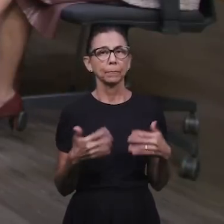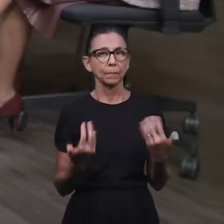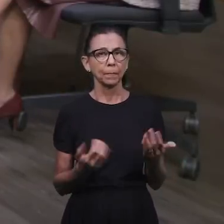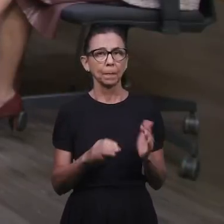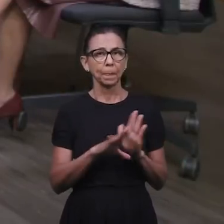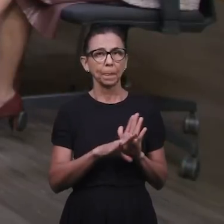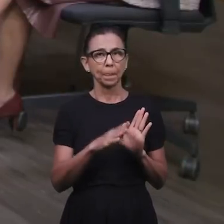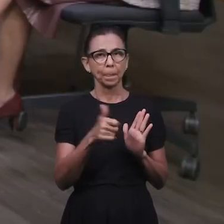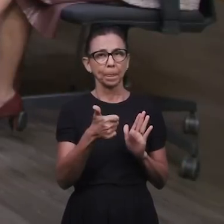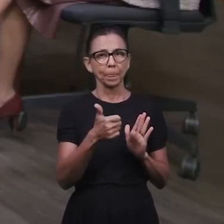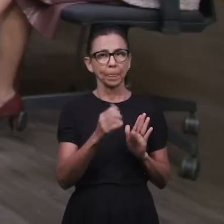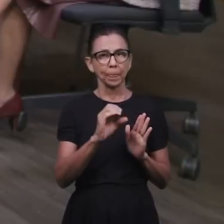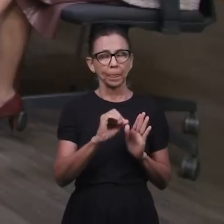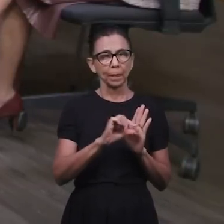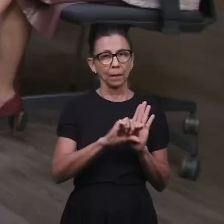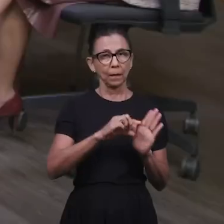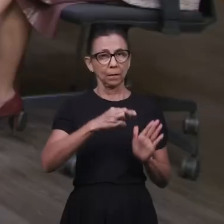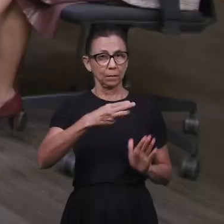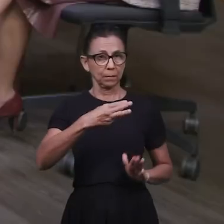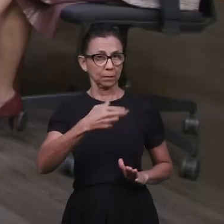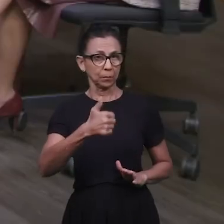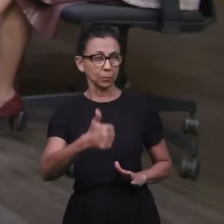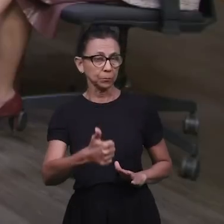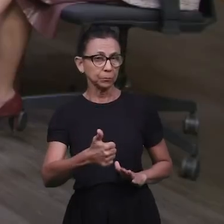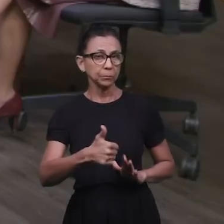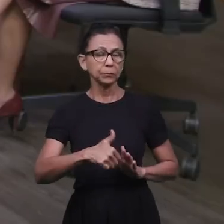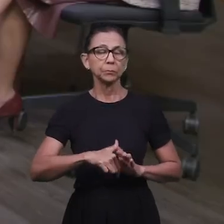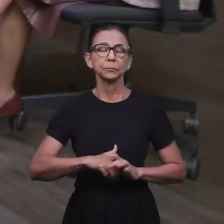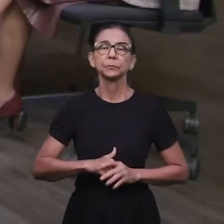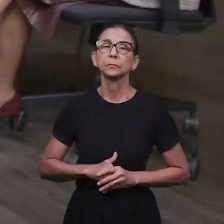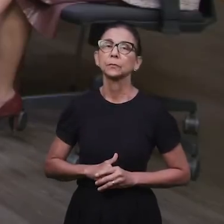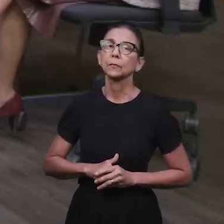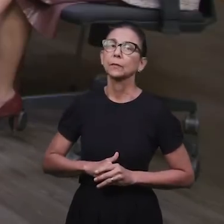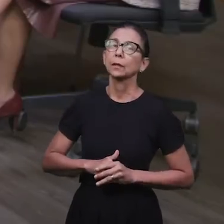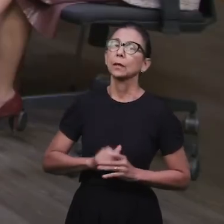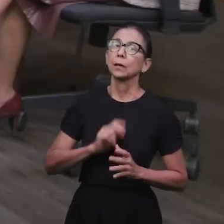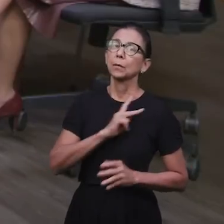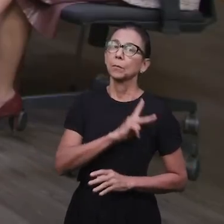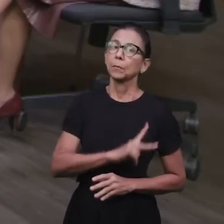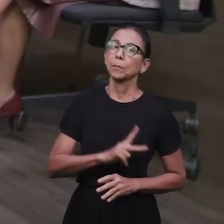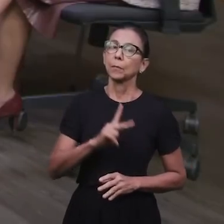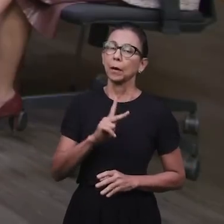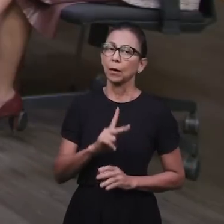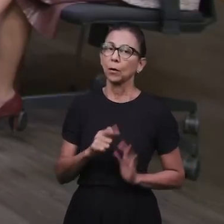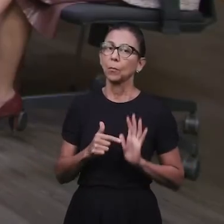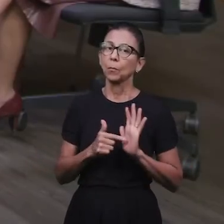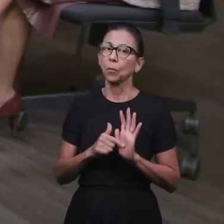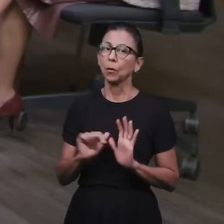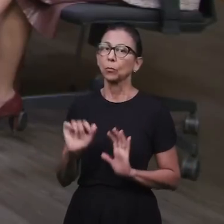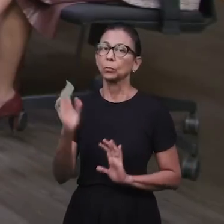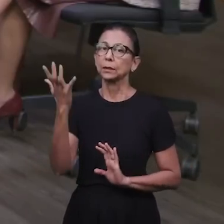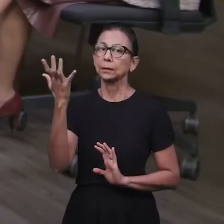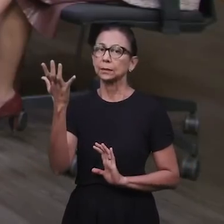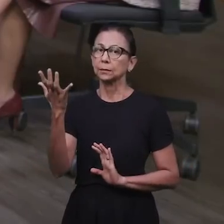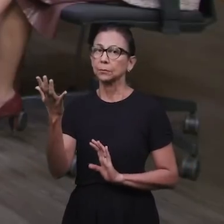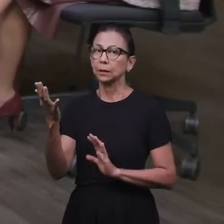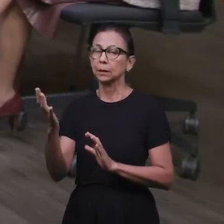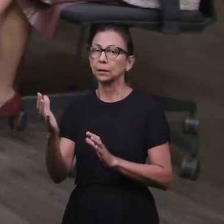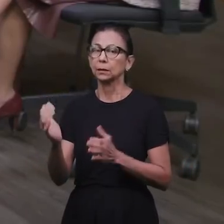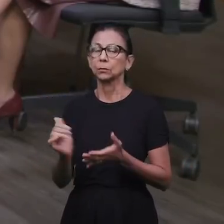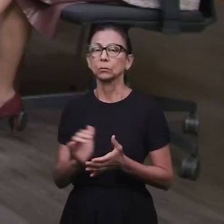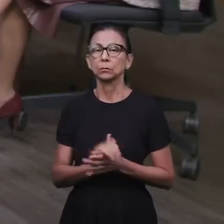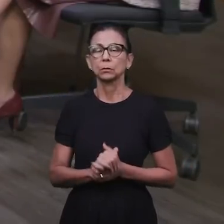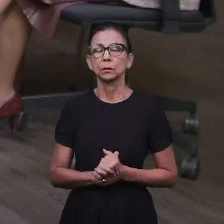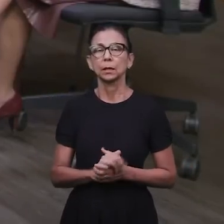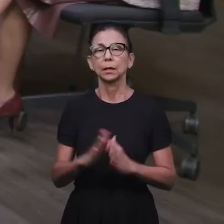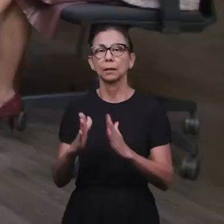31, Paulo vai falar daquilo que estava acontecendo na igreja de Corinto e naquilo que está acontecendo hoje aqui neste